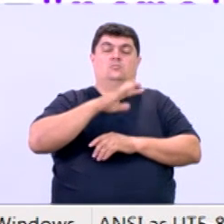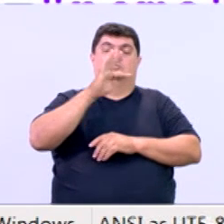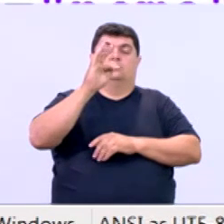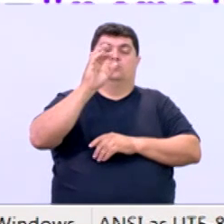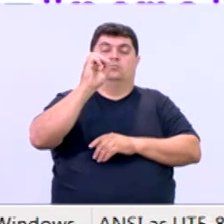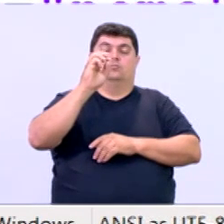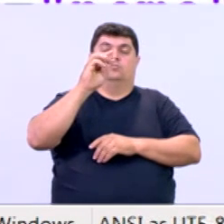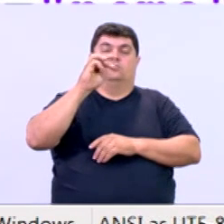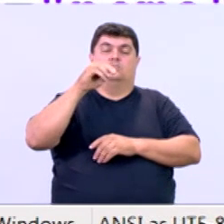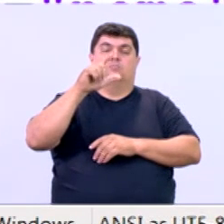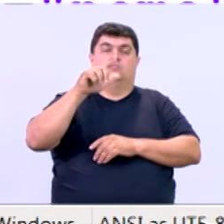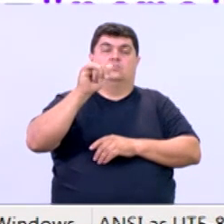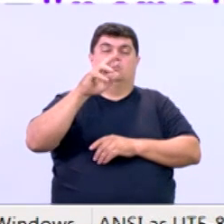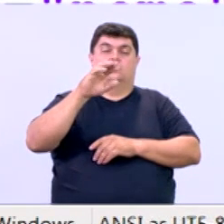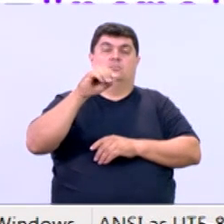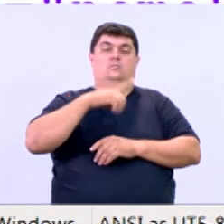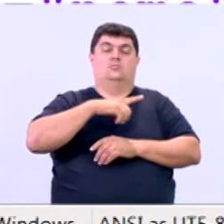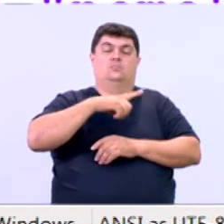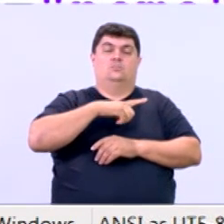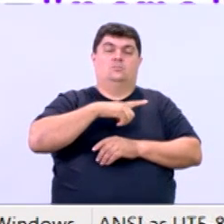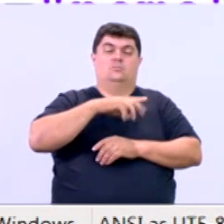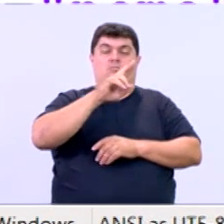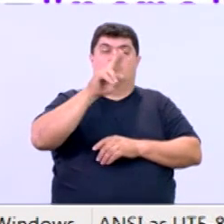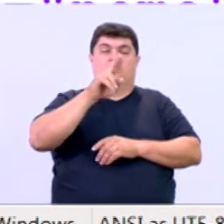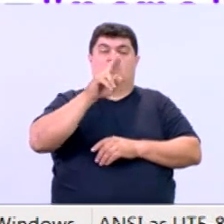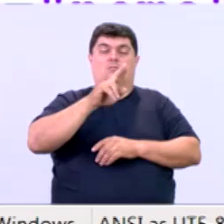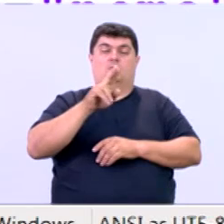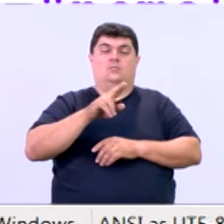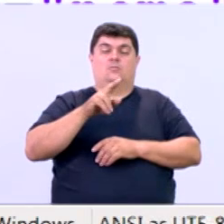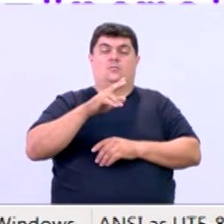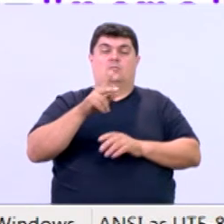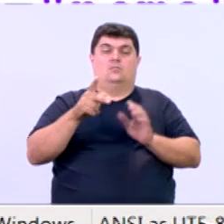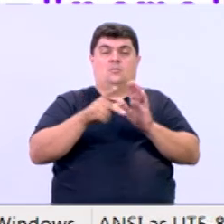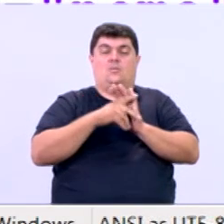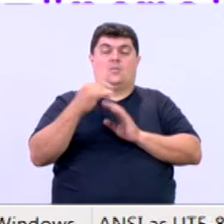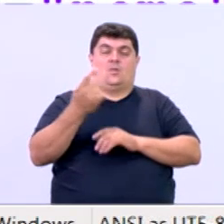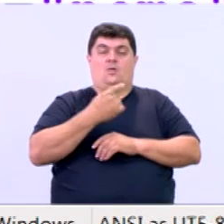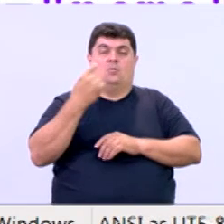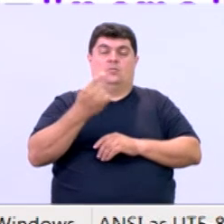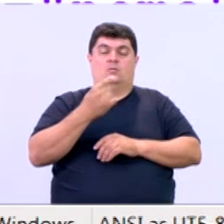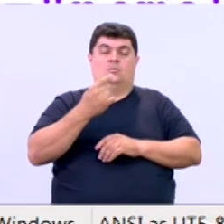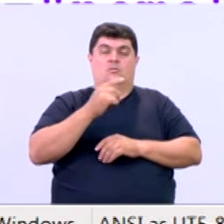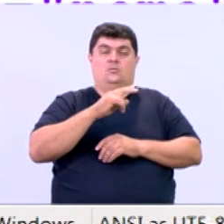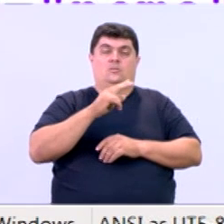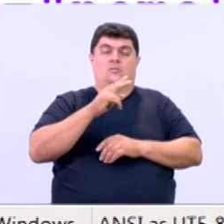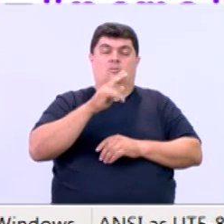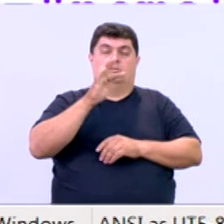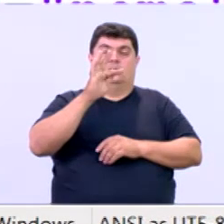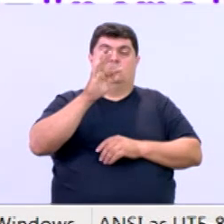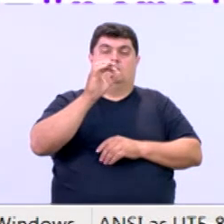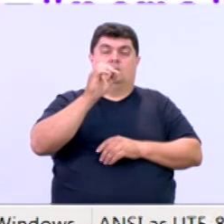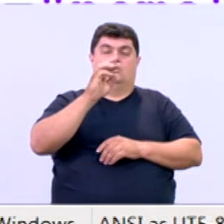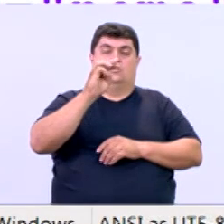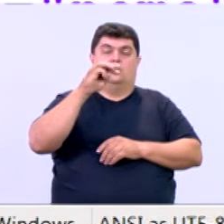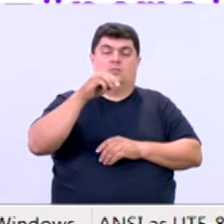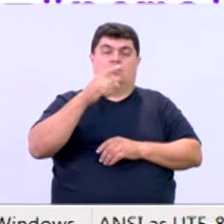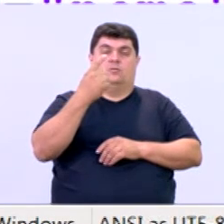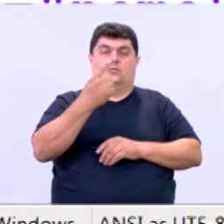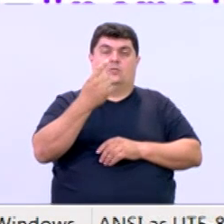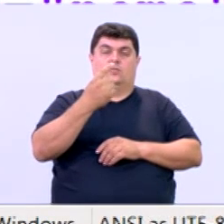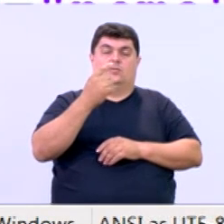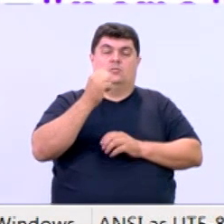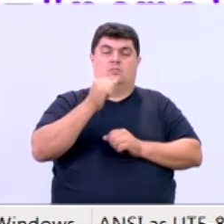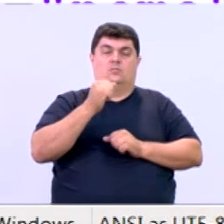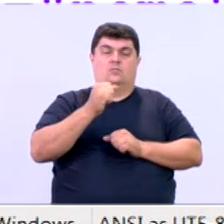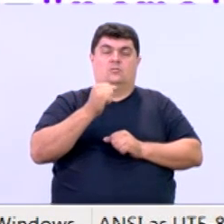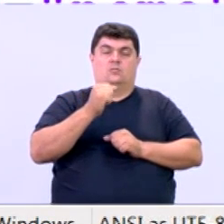formulário. Nós demos um nome para o nosso formulário. Ele se chama Form 1. Eu posso